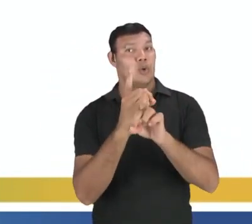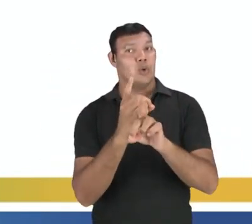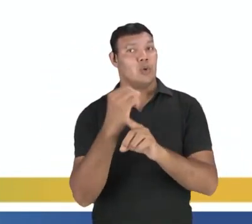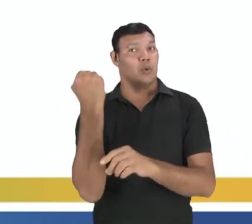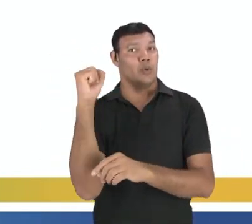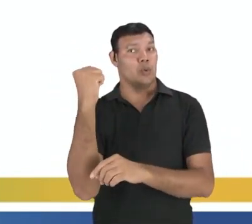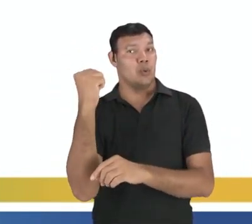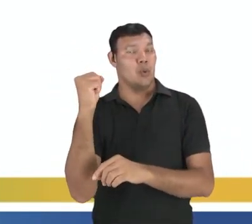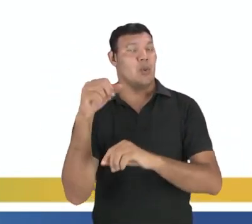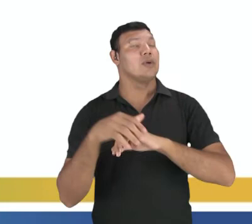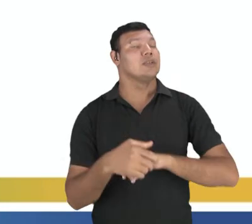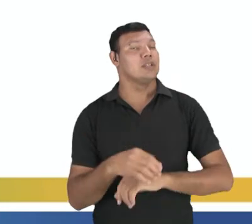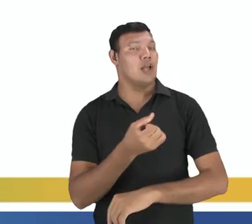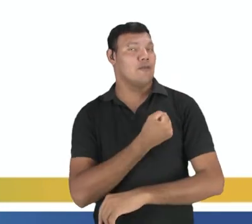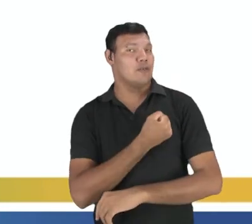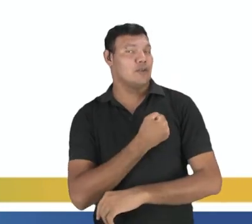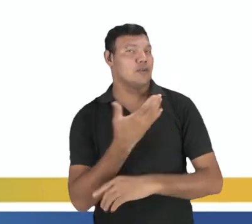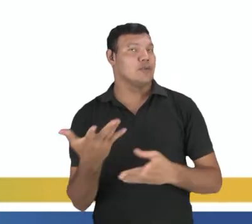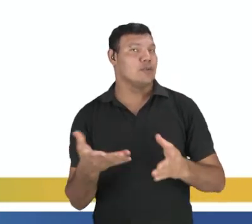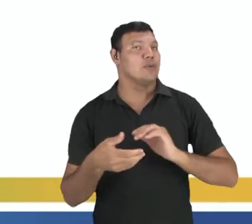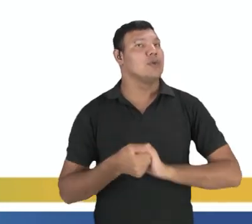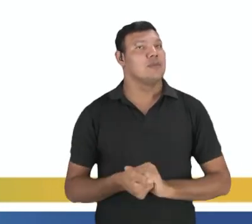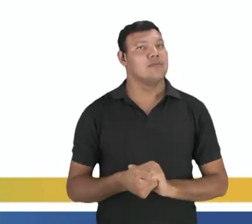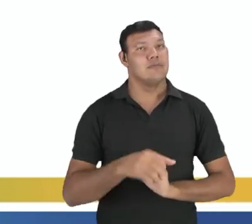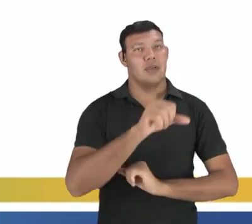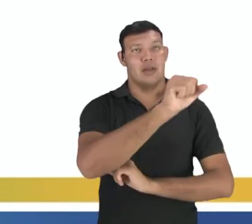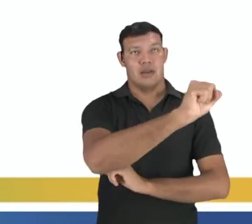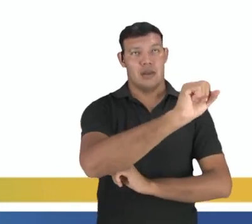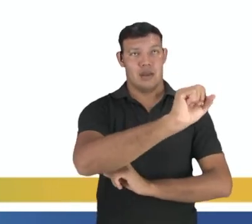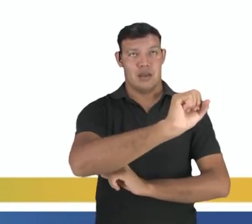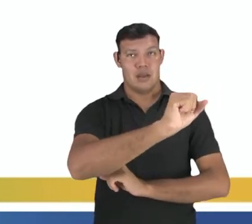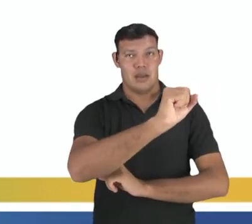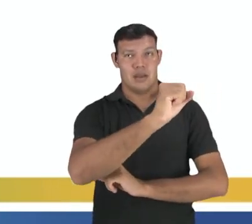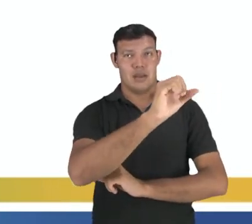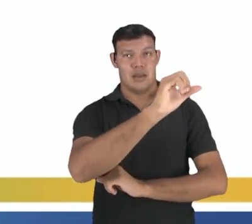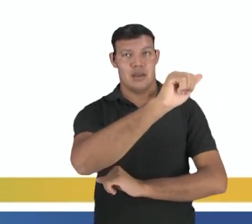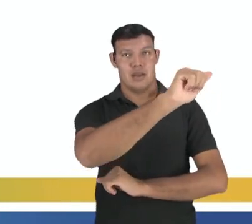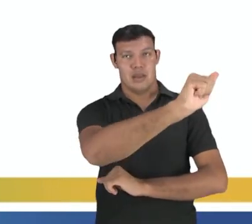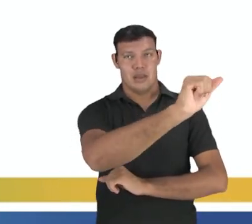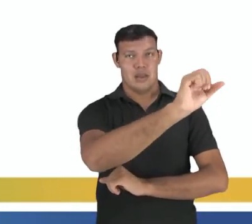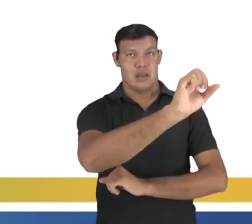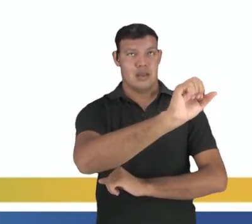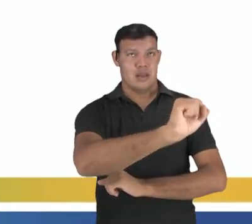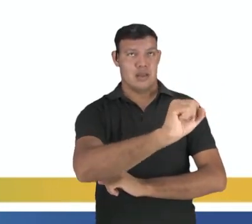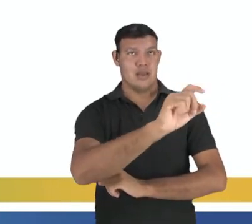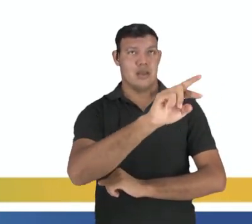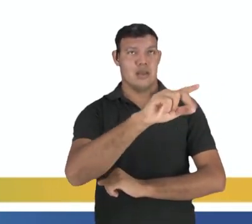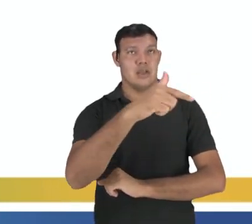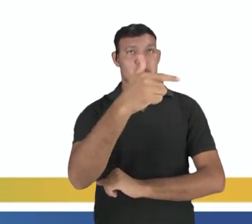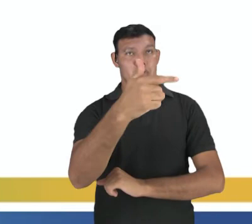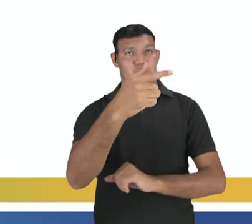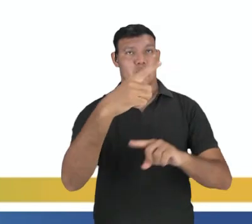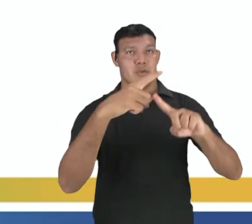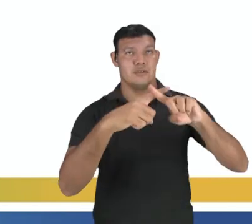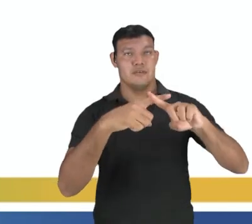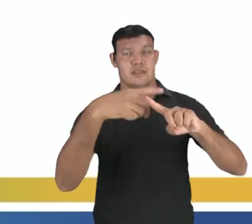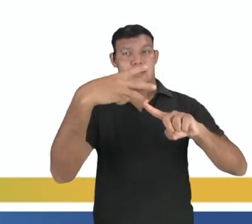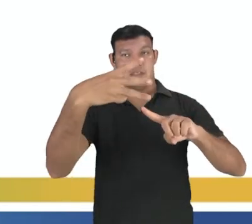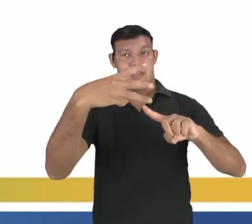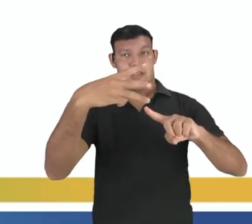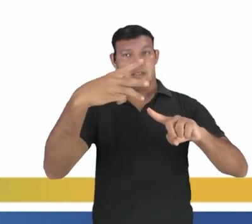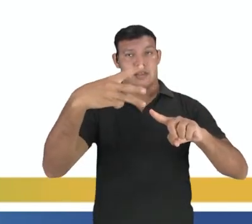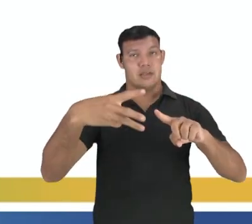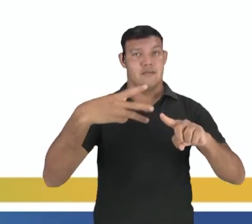do N, eu vou colocar 8. Então, meu A8 é igual a 2 vezes 3 elevado a 8 menos